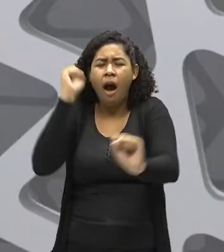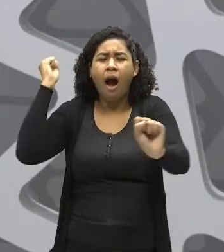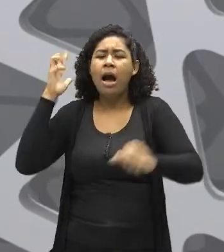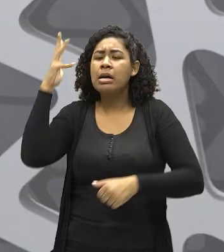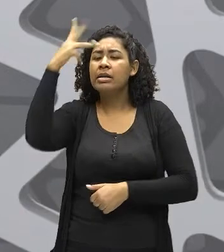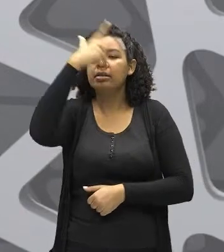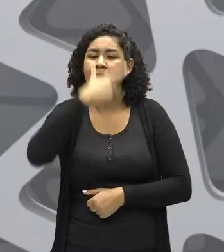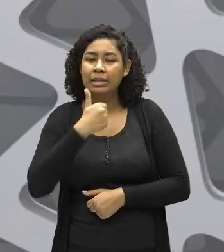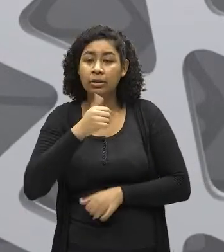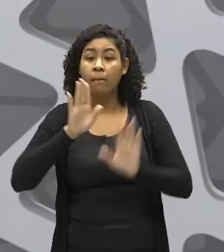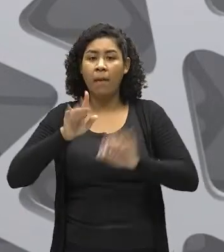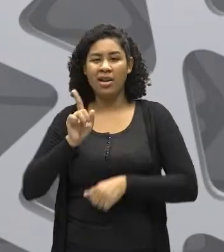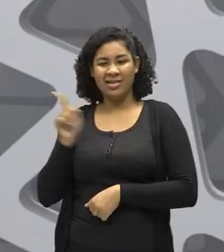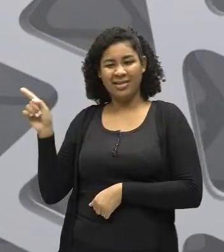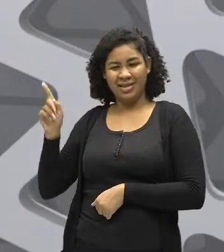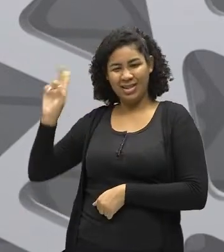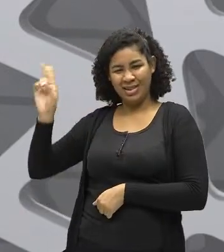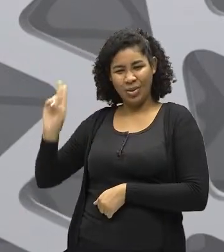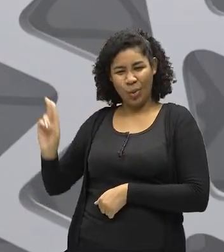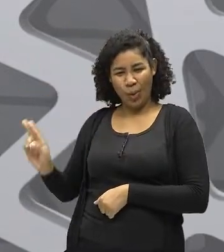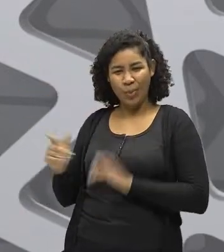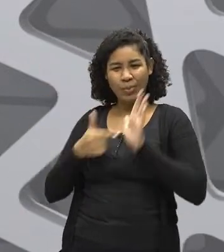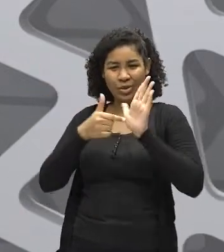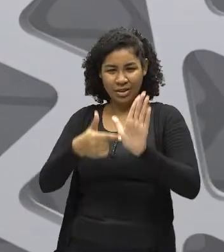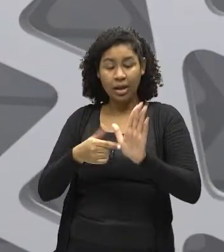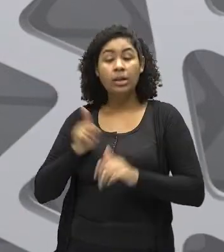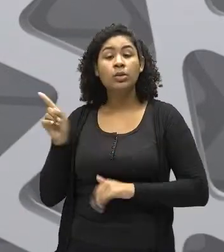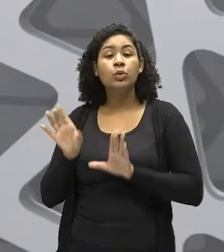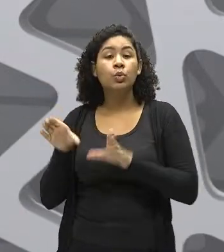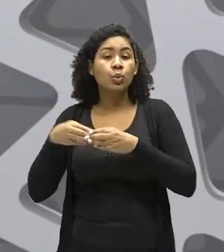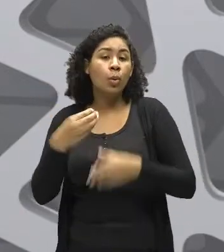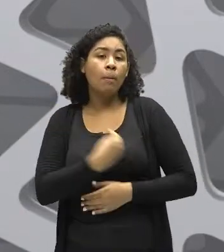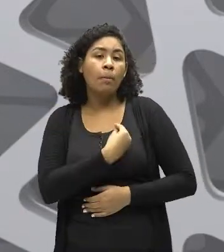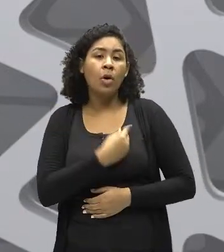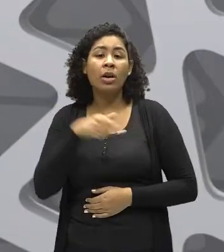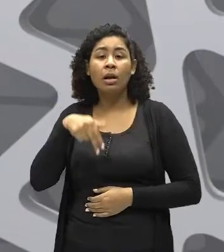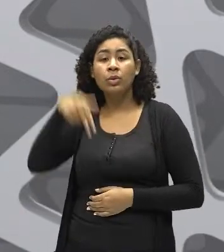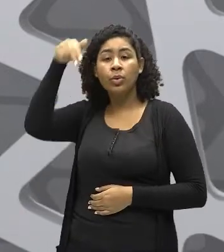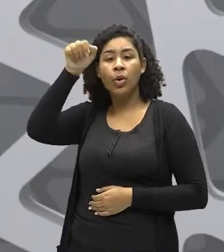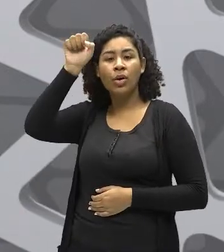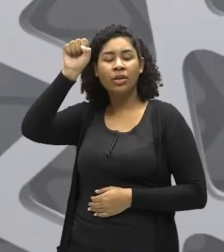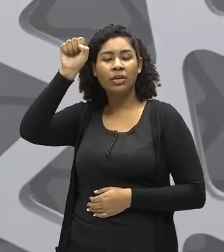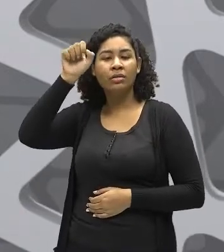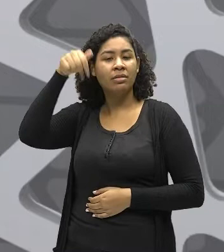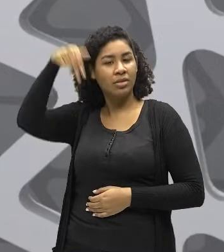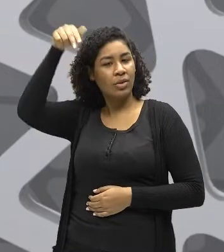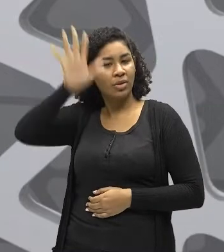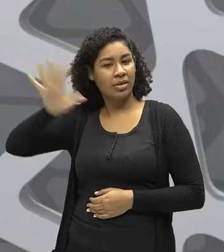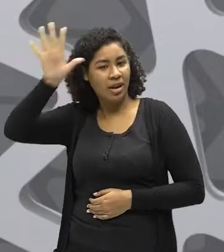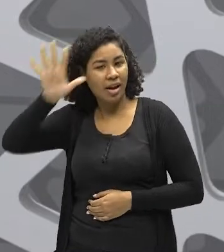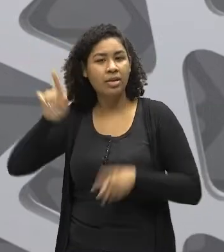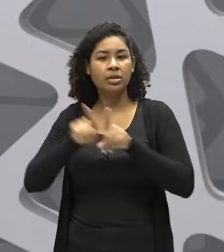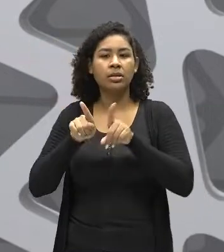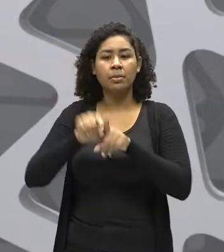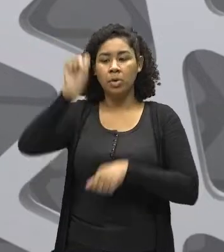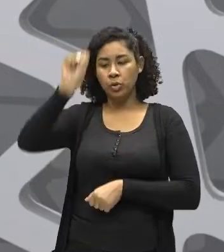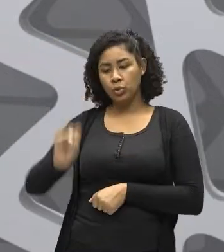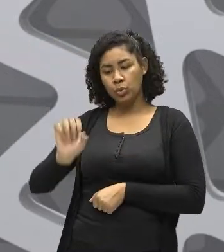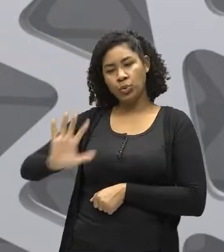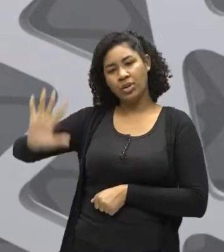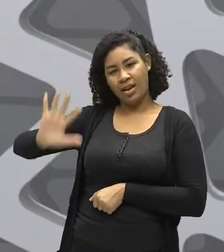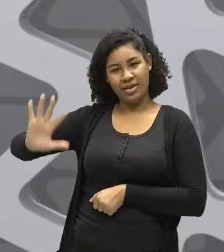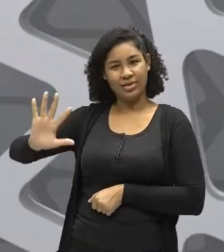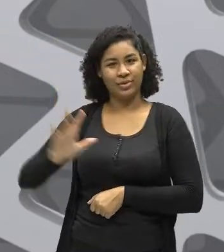eles estavam ali no litoral, região sul, sudeste, até mesmo no nordeste. Hoje nós sabemos também que, por exemplo, a língua tupi,